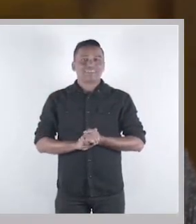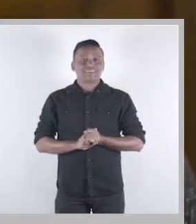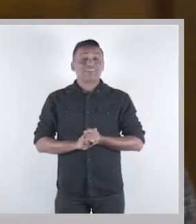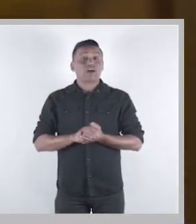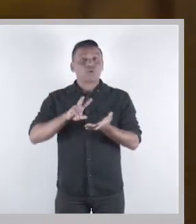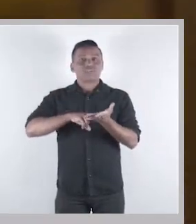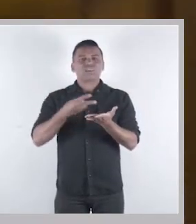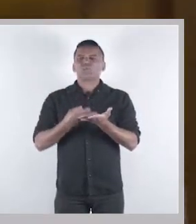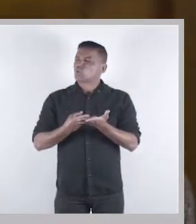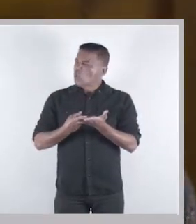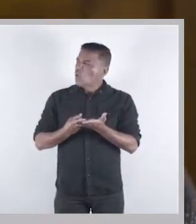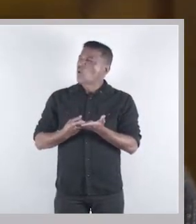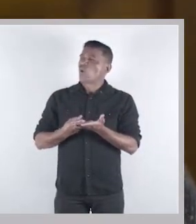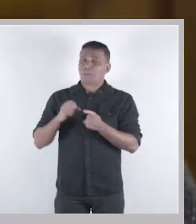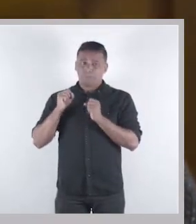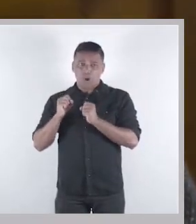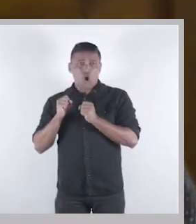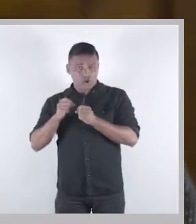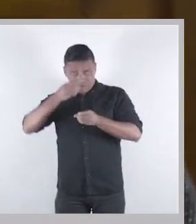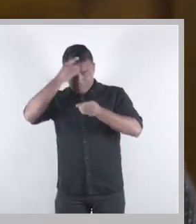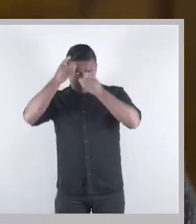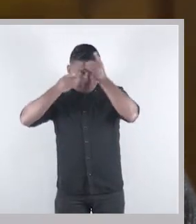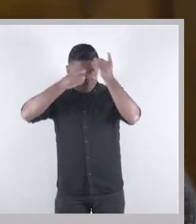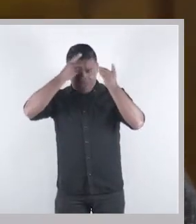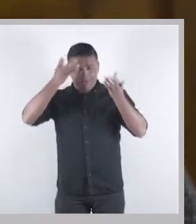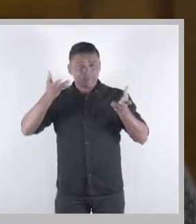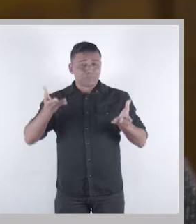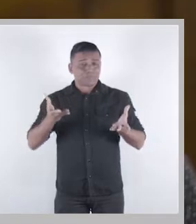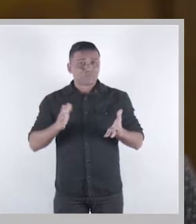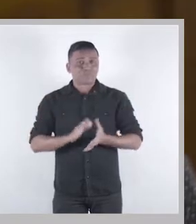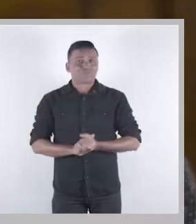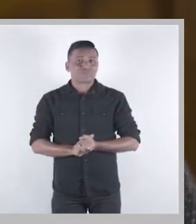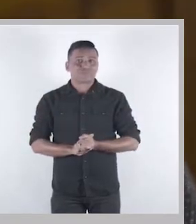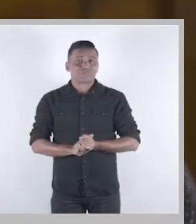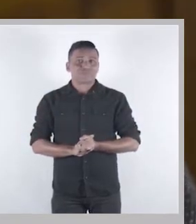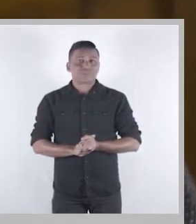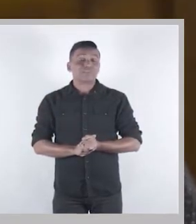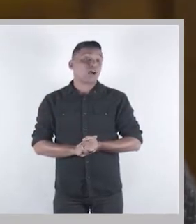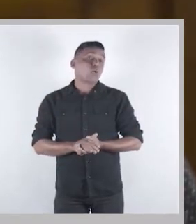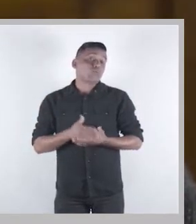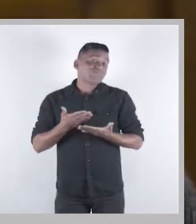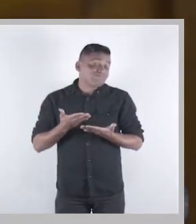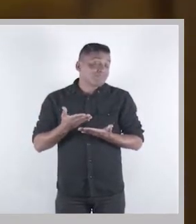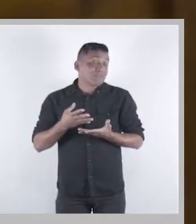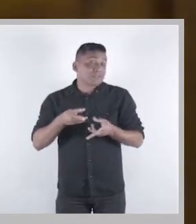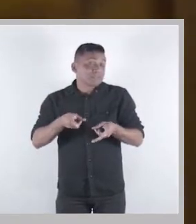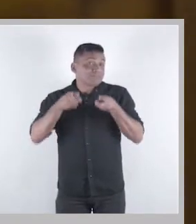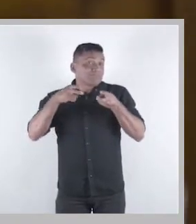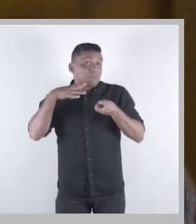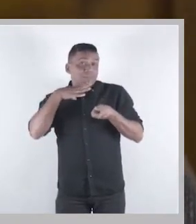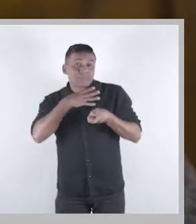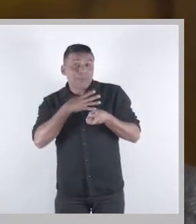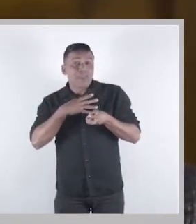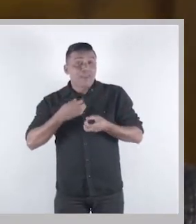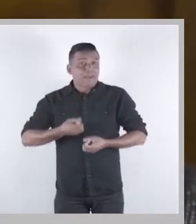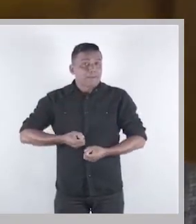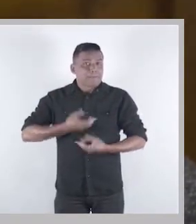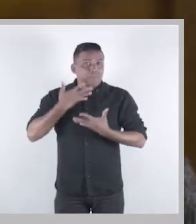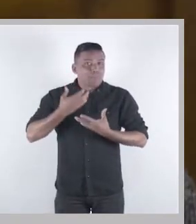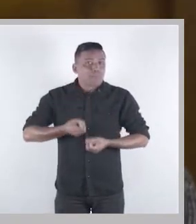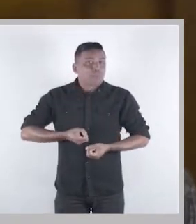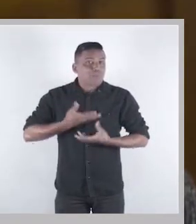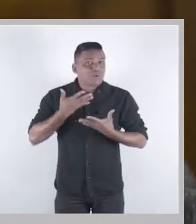mas aí o que a gente tem que perceber sequer poesia ela é uma é uma versão desculpa